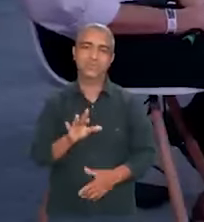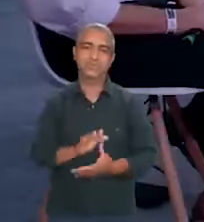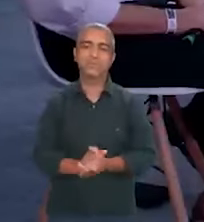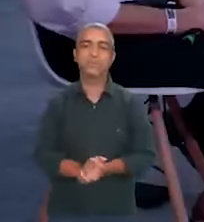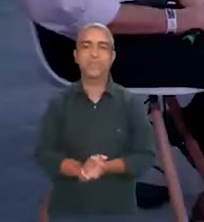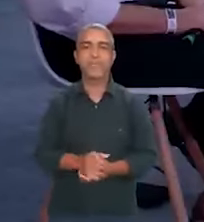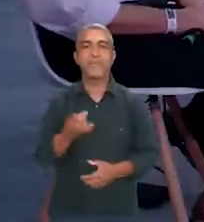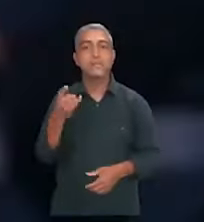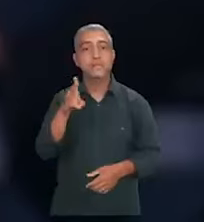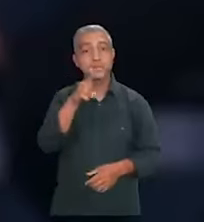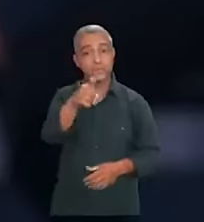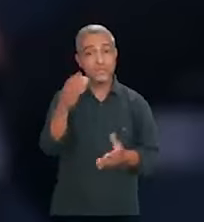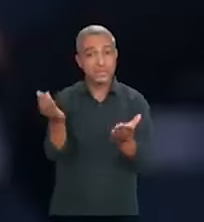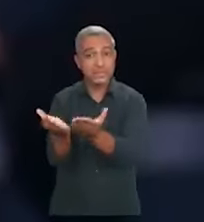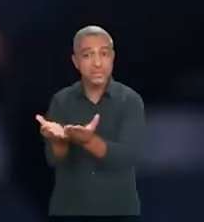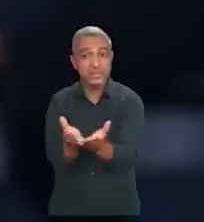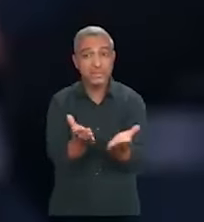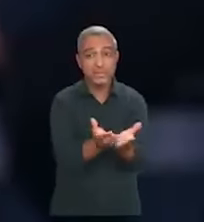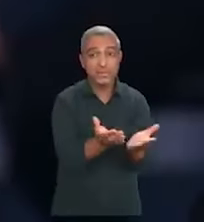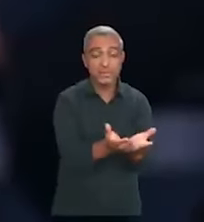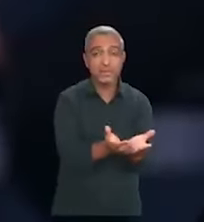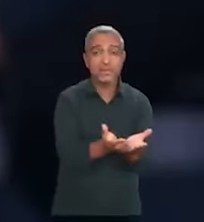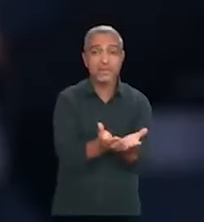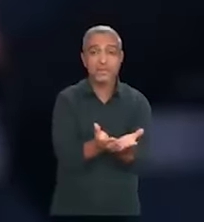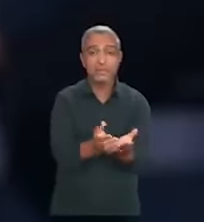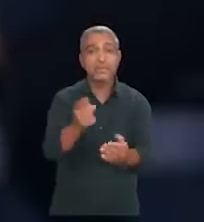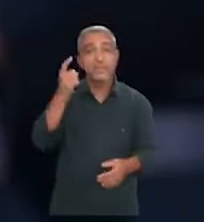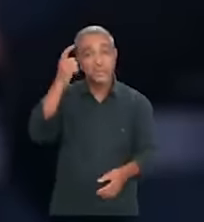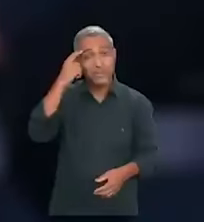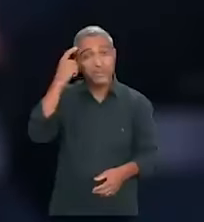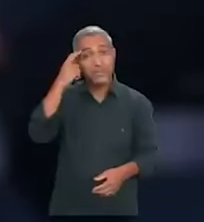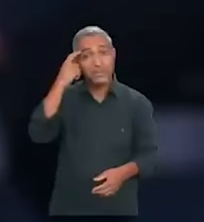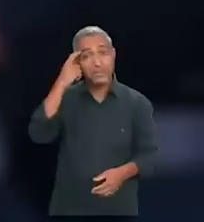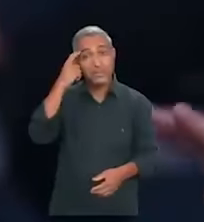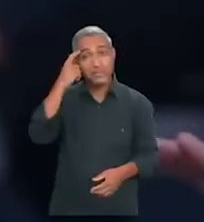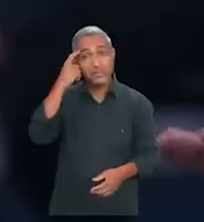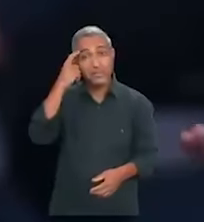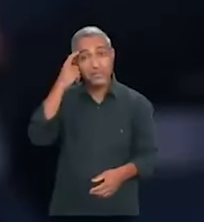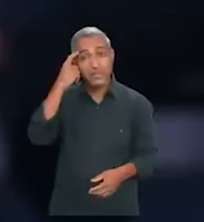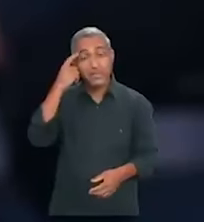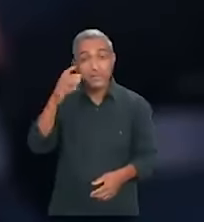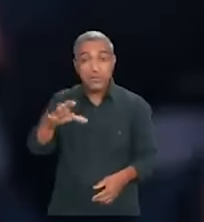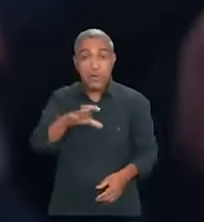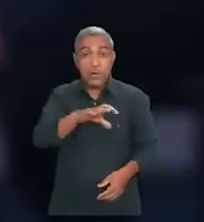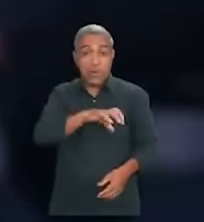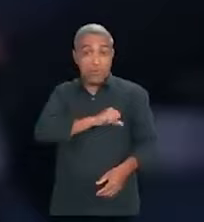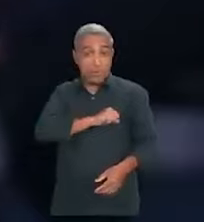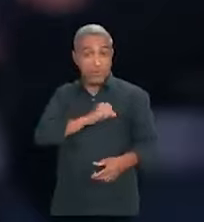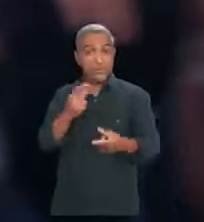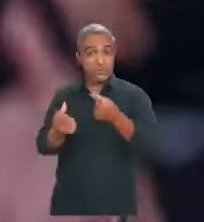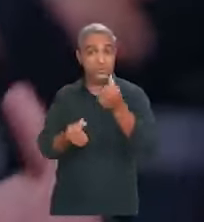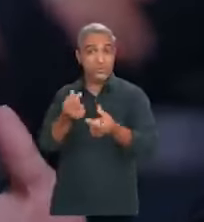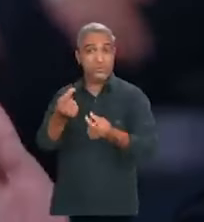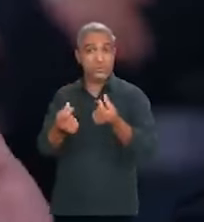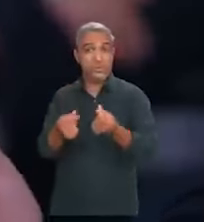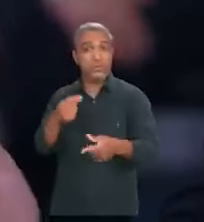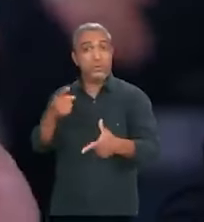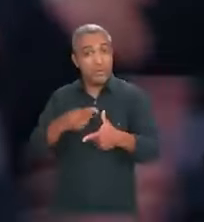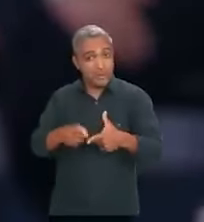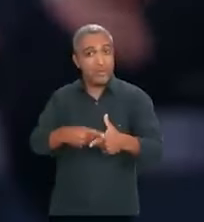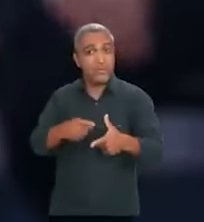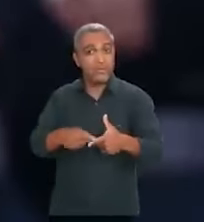preconceito com a prosperidade a Bíblia diz que o amor ao dinheiro é a raiz de todos os males mas o dinheiro é